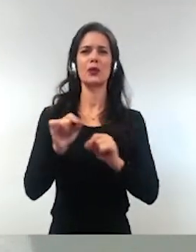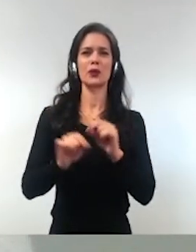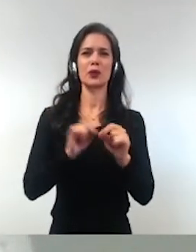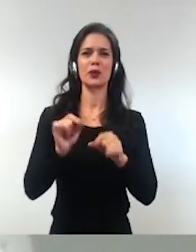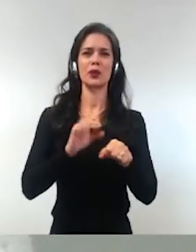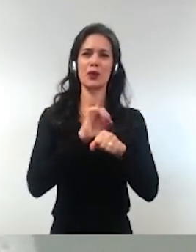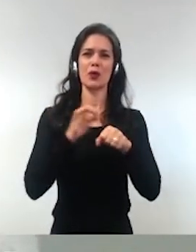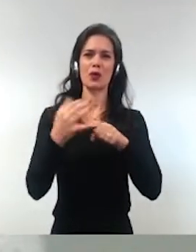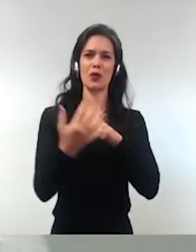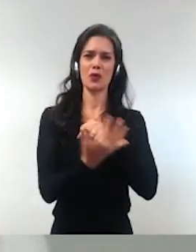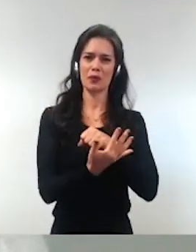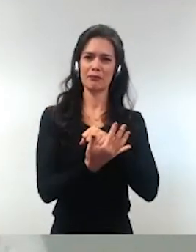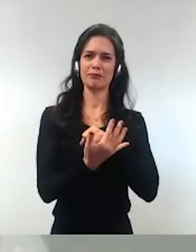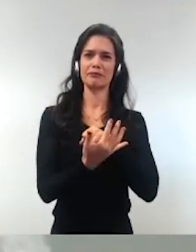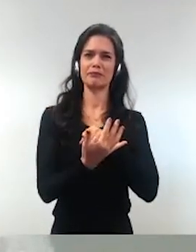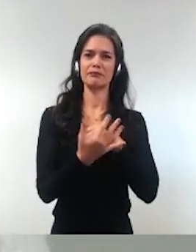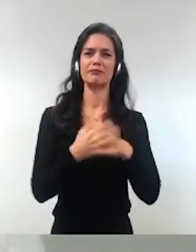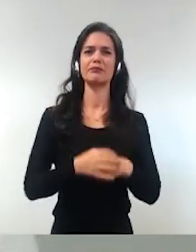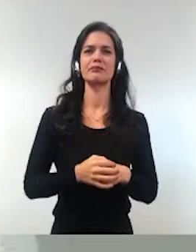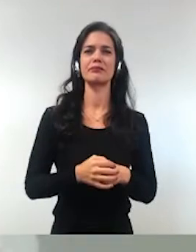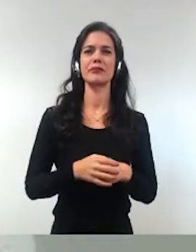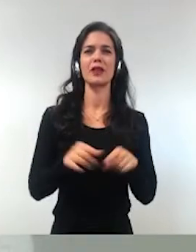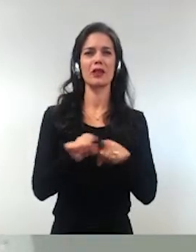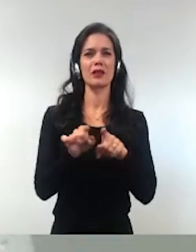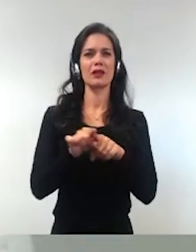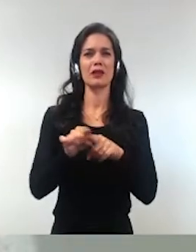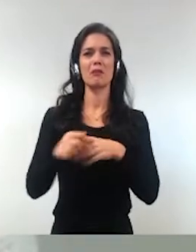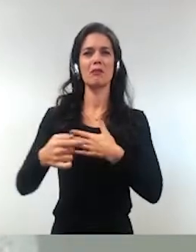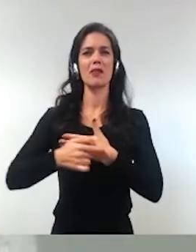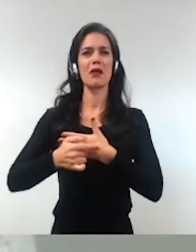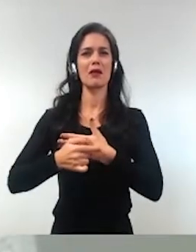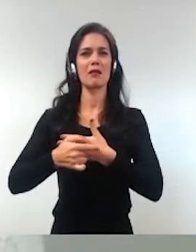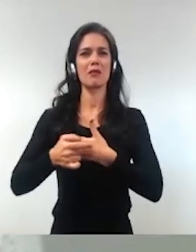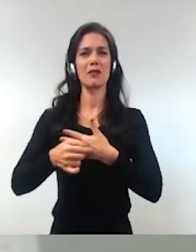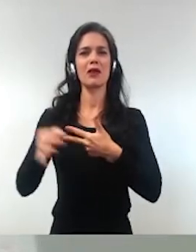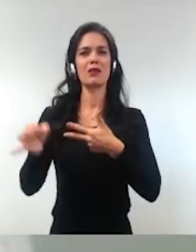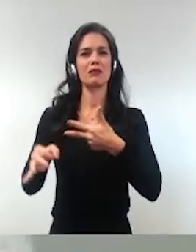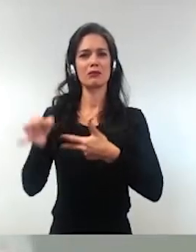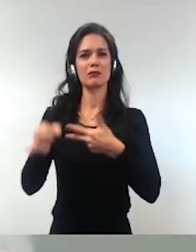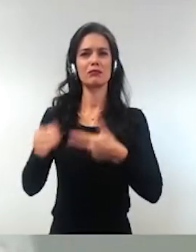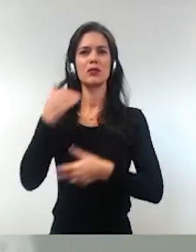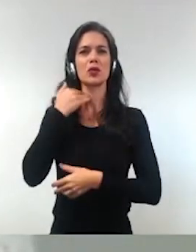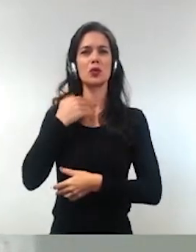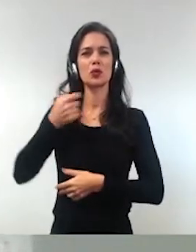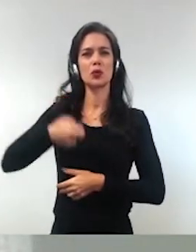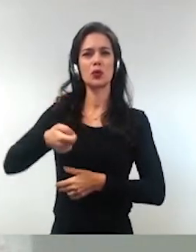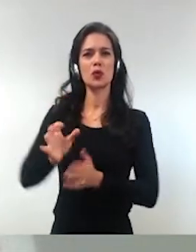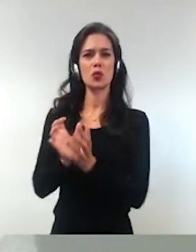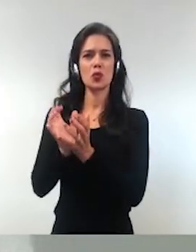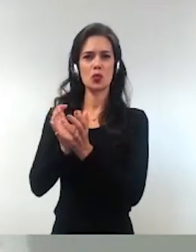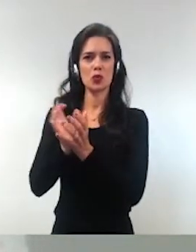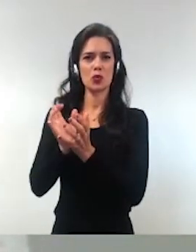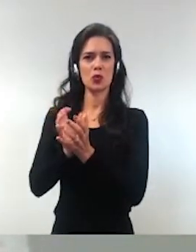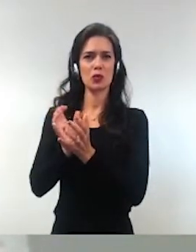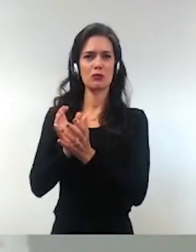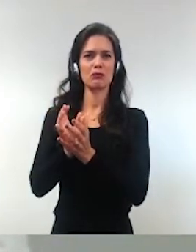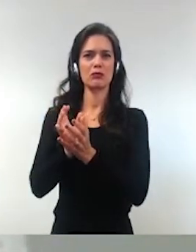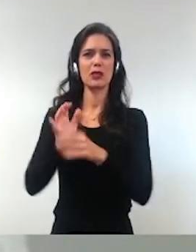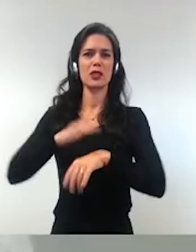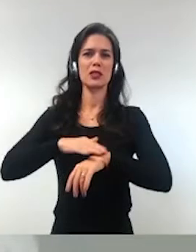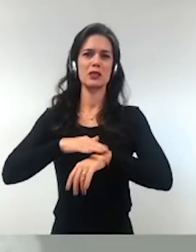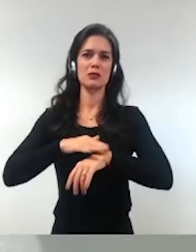da Covid-19, e o papel do Poder Judiciário e da magistratura brasileira nesse cenário de